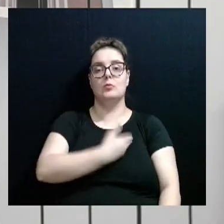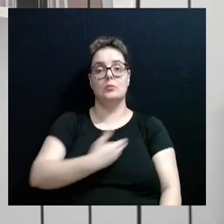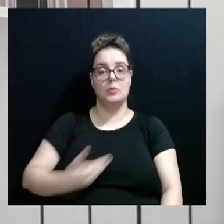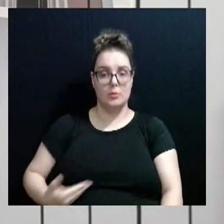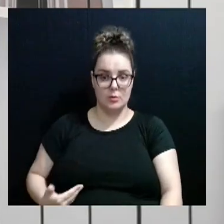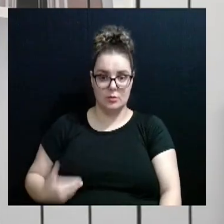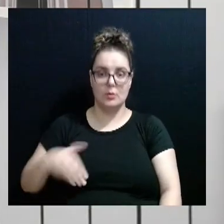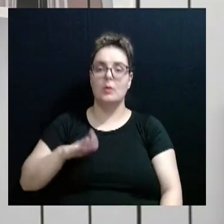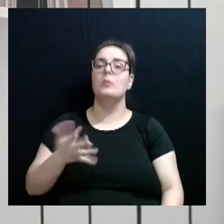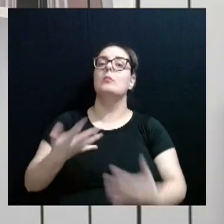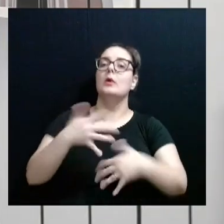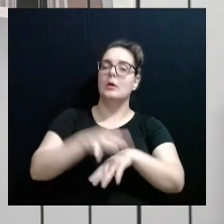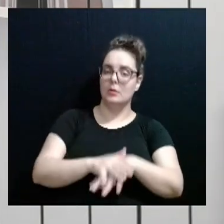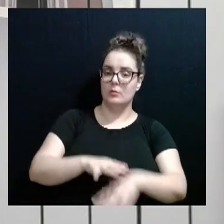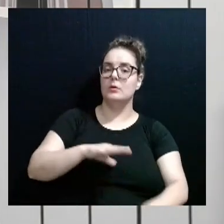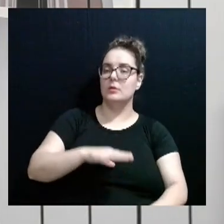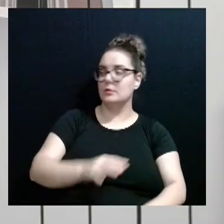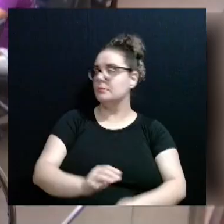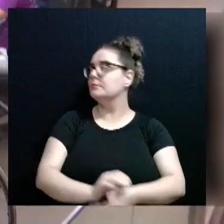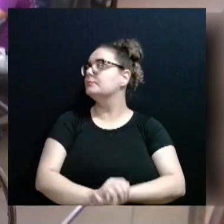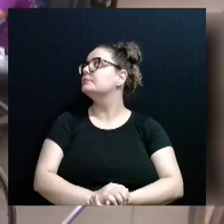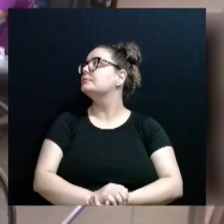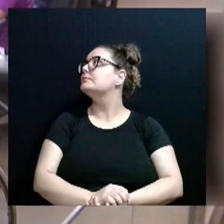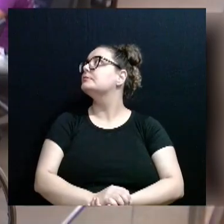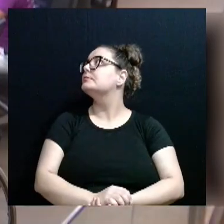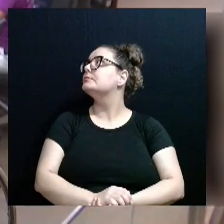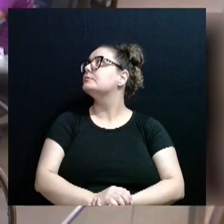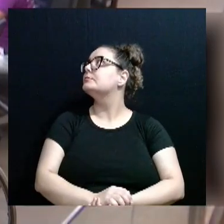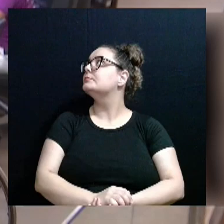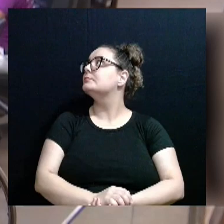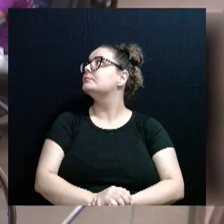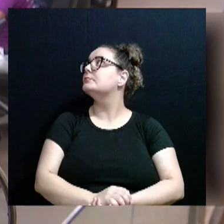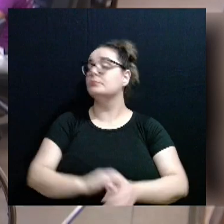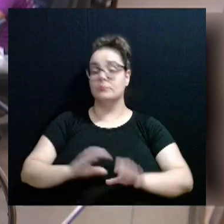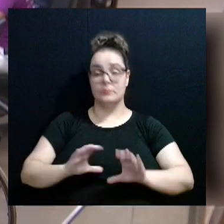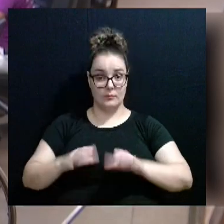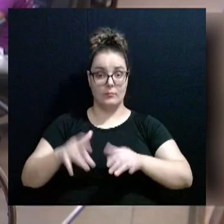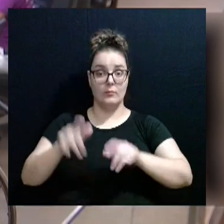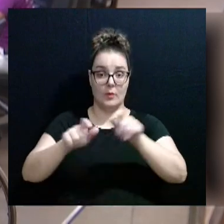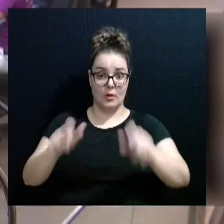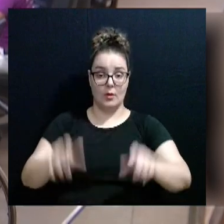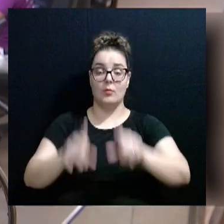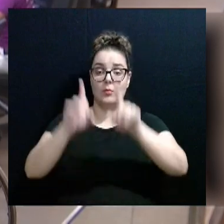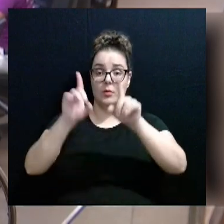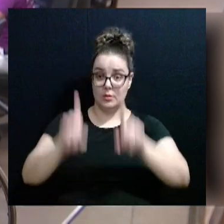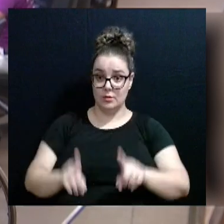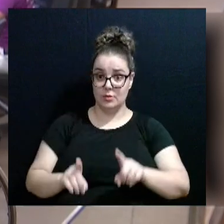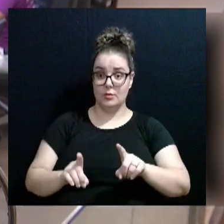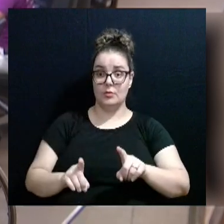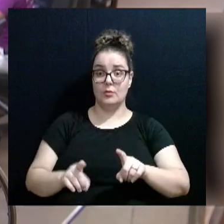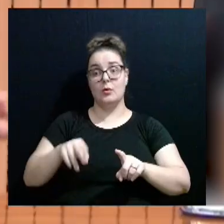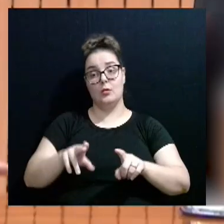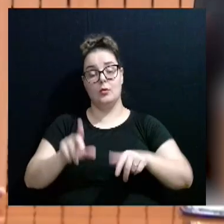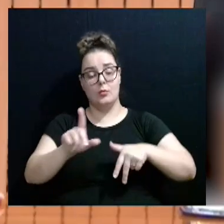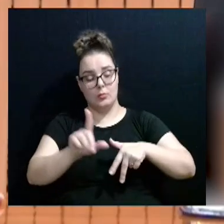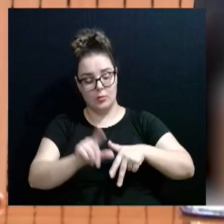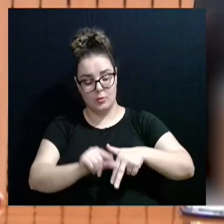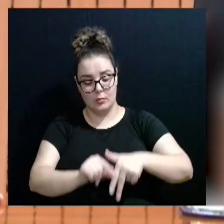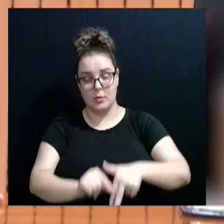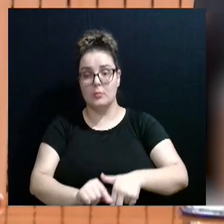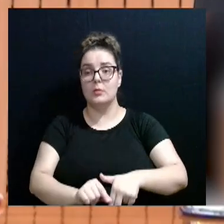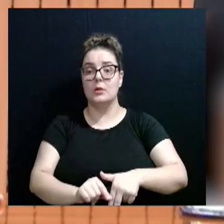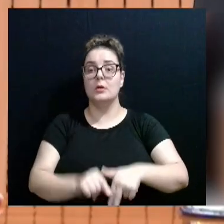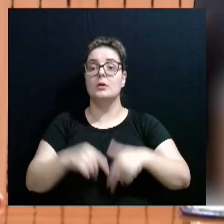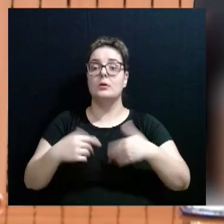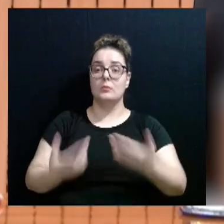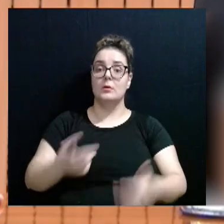para a cidade. A Comissão das Pessoas com Deficiência ou Mobilidade Reduzida, presidida